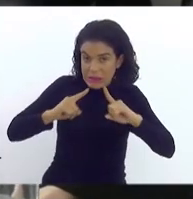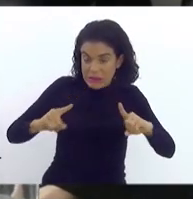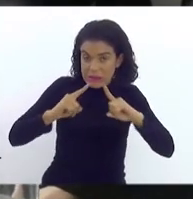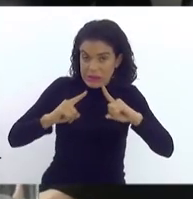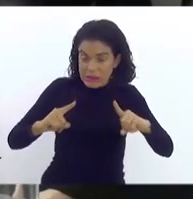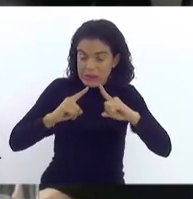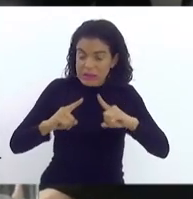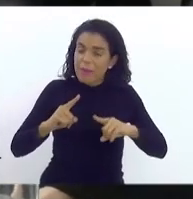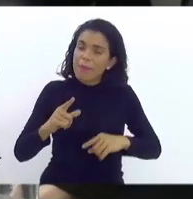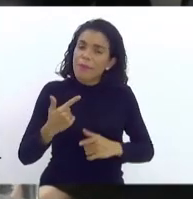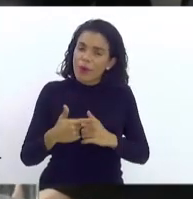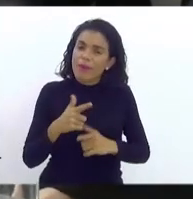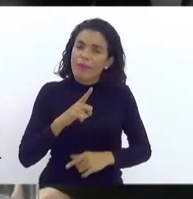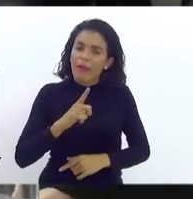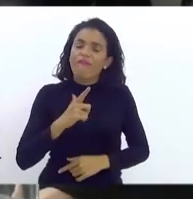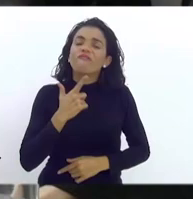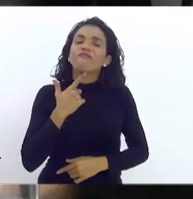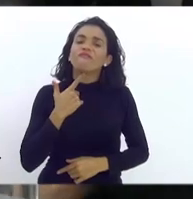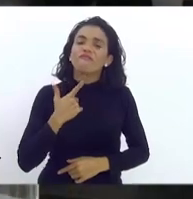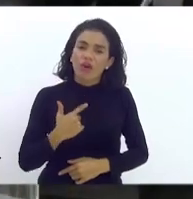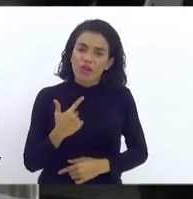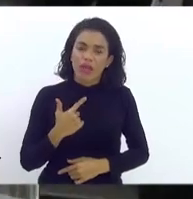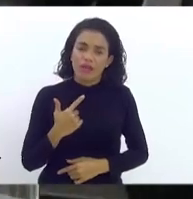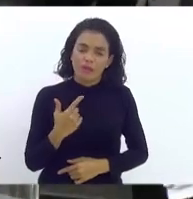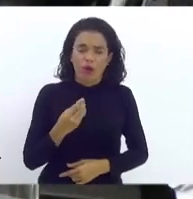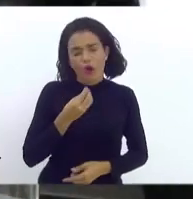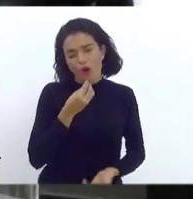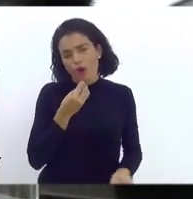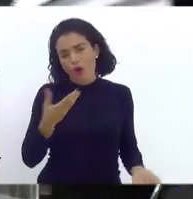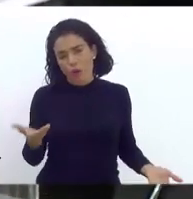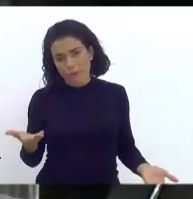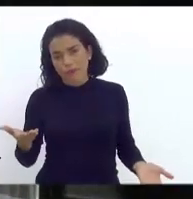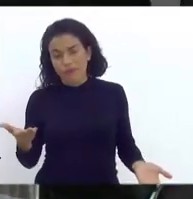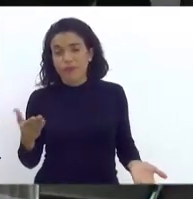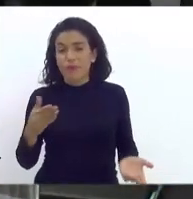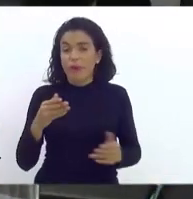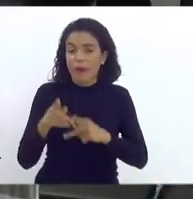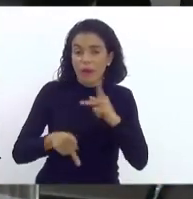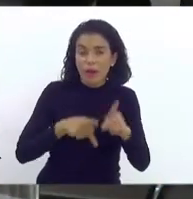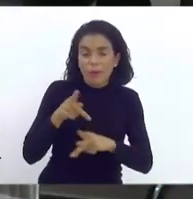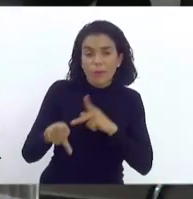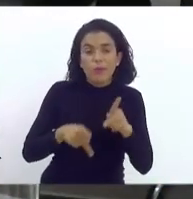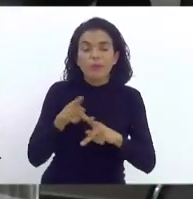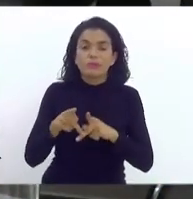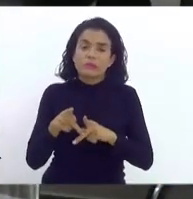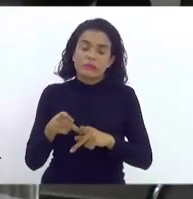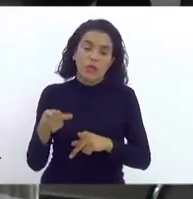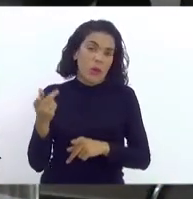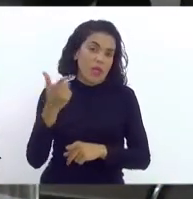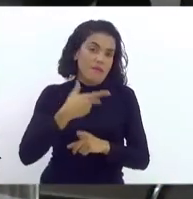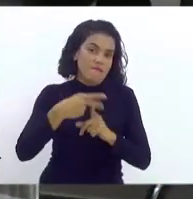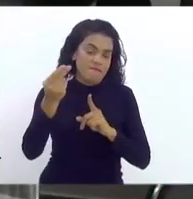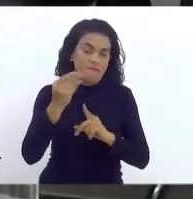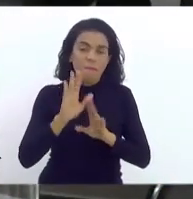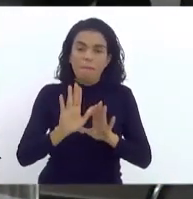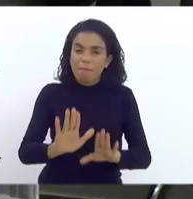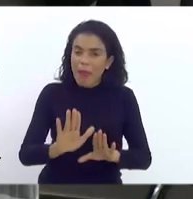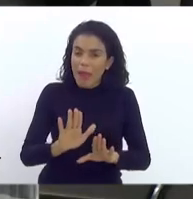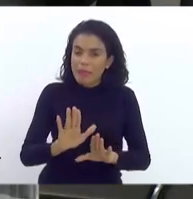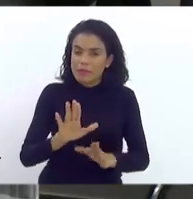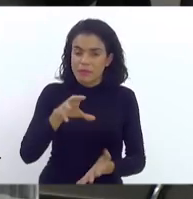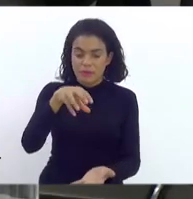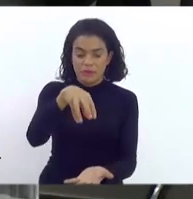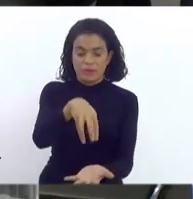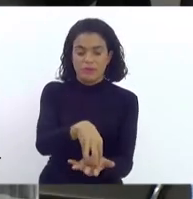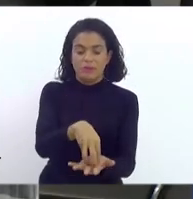que têm o desejo, né, de fornecer isso, obviamente, a população que ganha, né? Mas quando ele centraliza